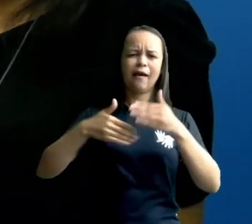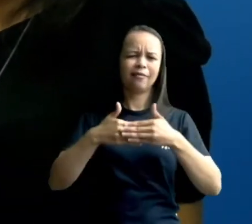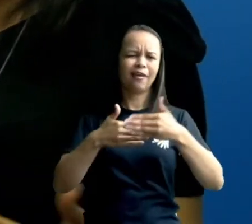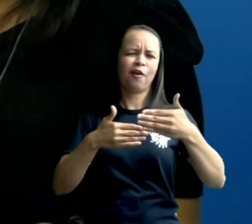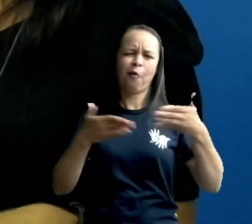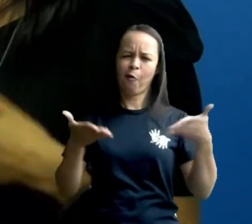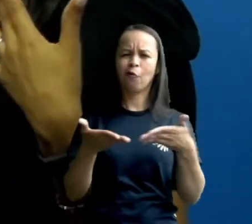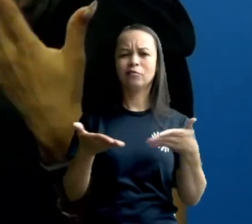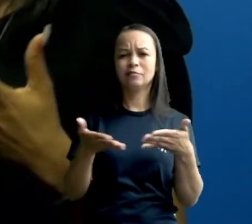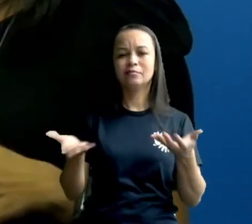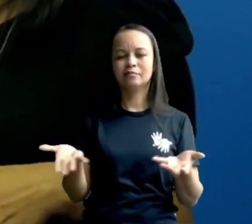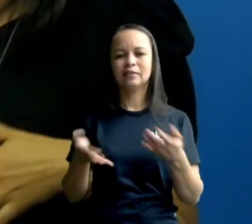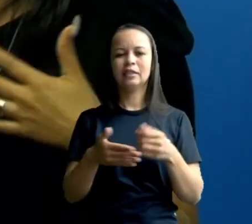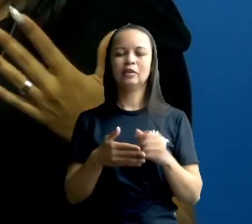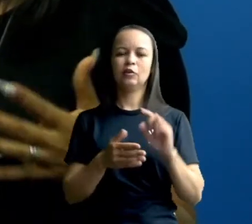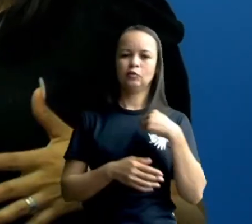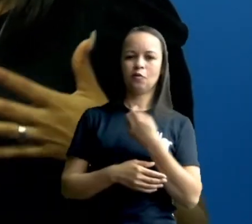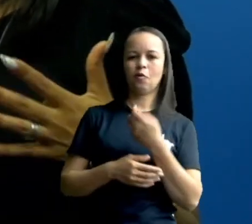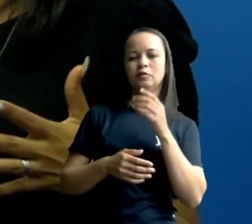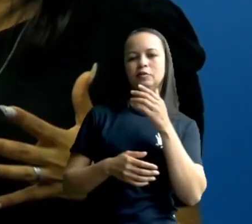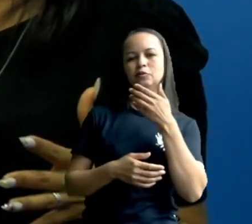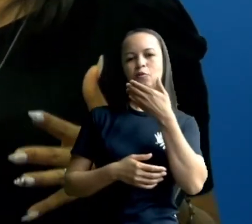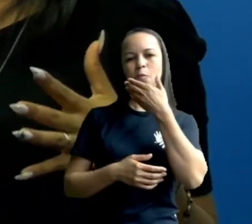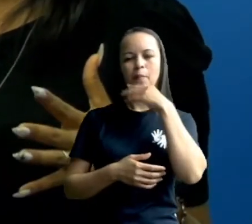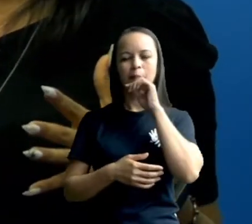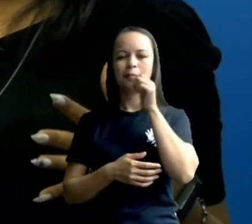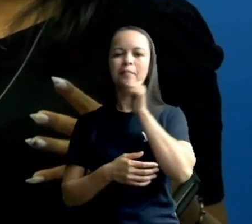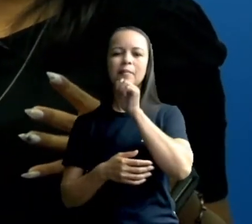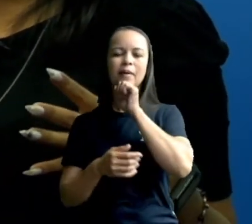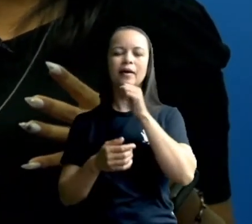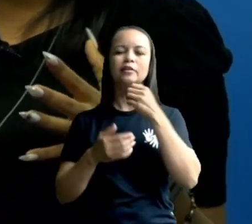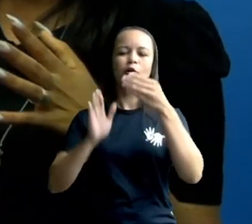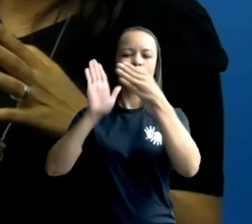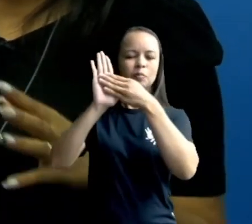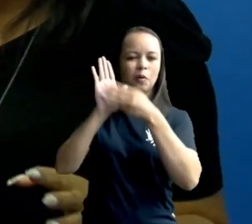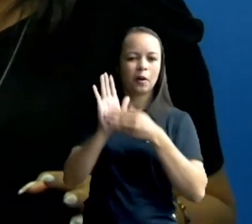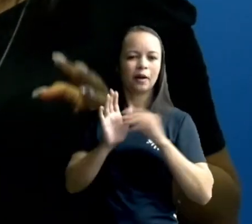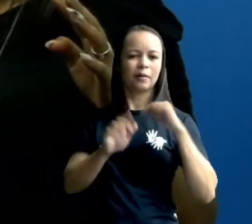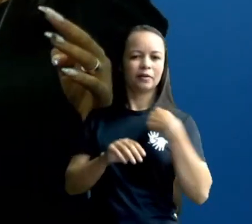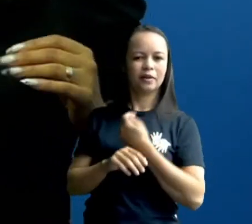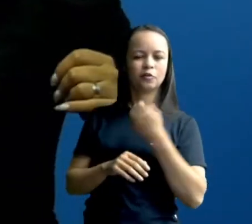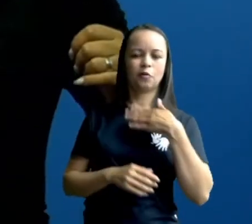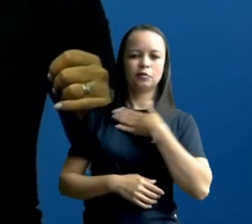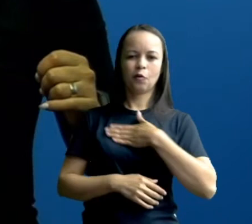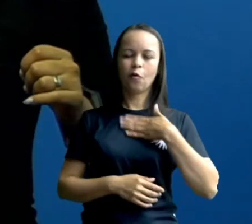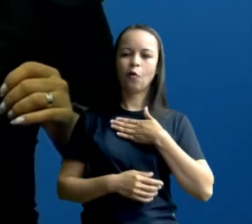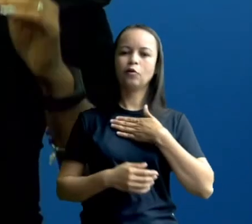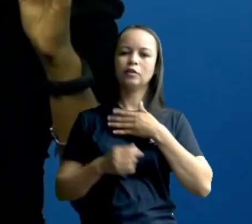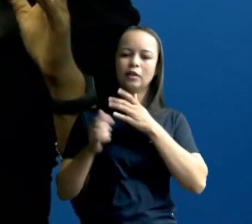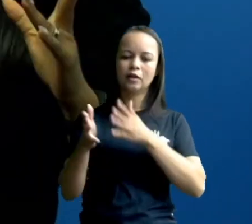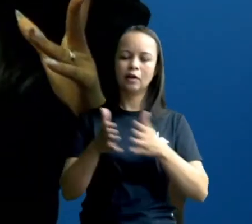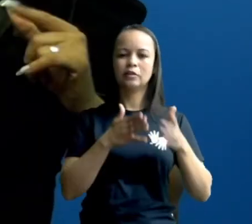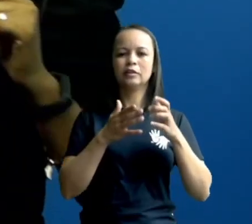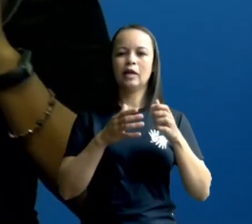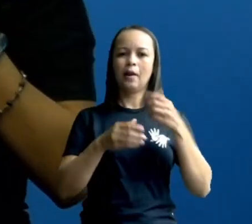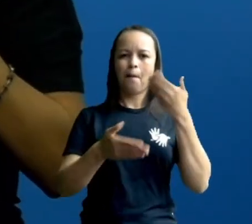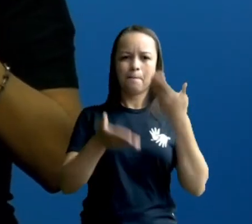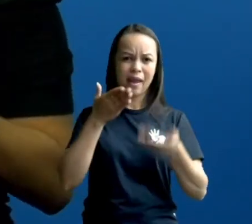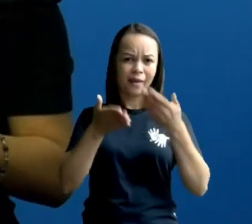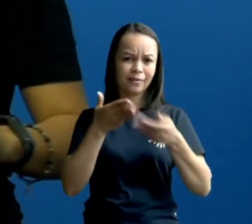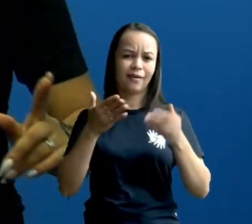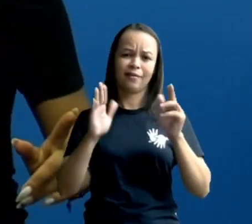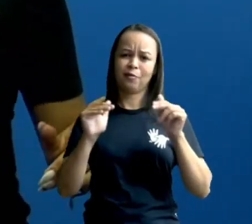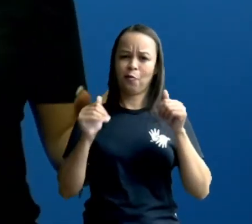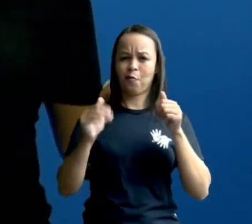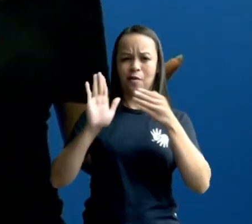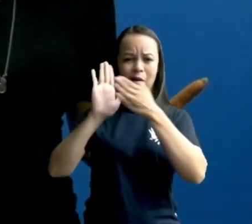né? Até hoje temos aí os nossos pais, até aqueles programas que a gente mais gosta, e a gente condiciona a nossa vida em não perder aquele